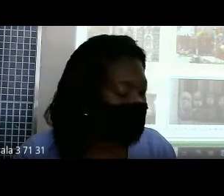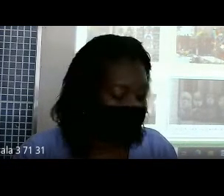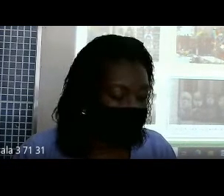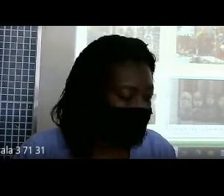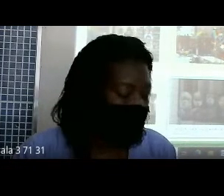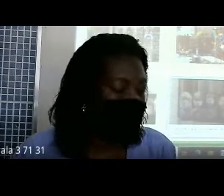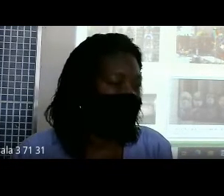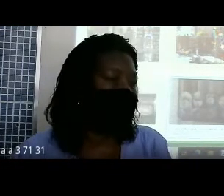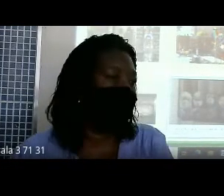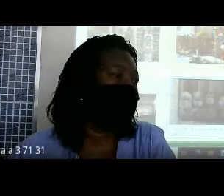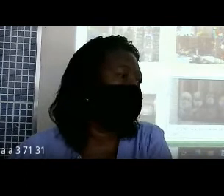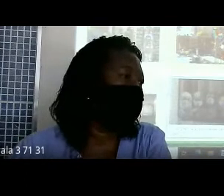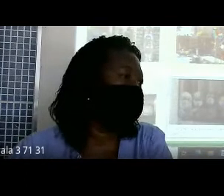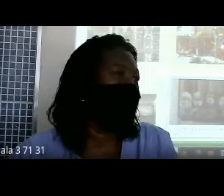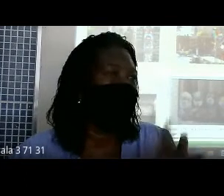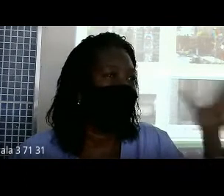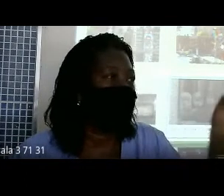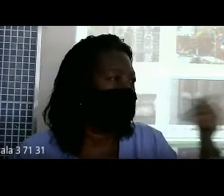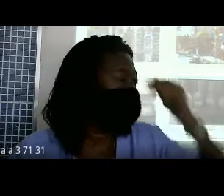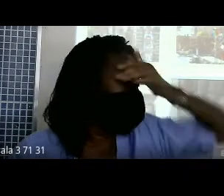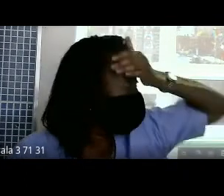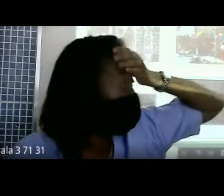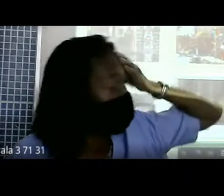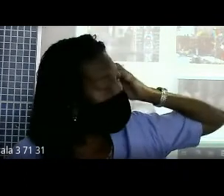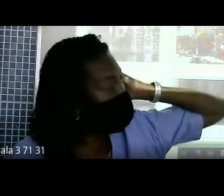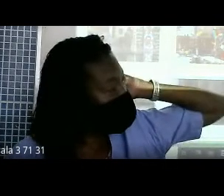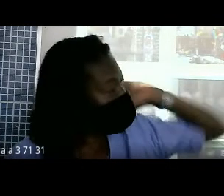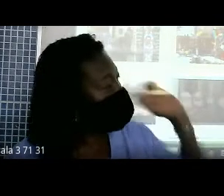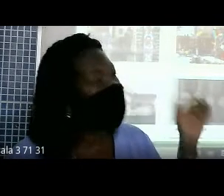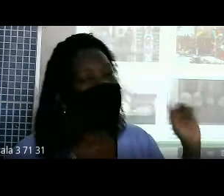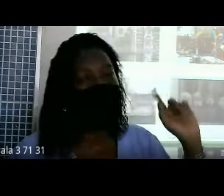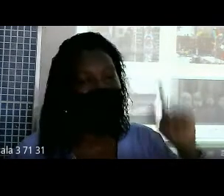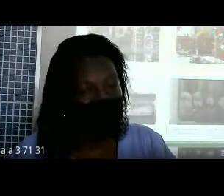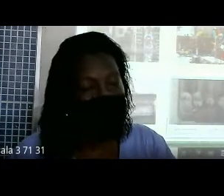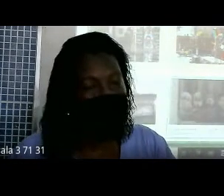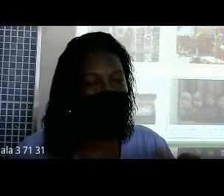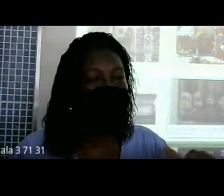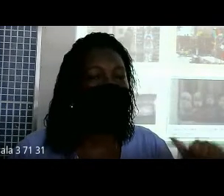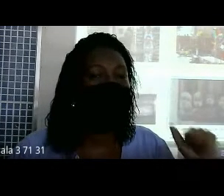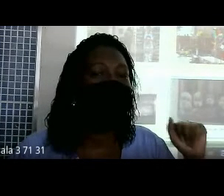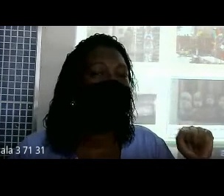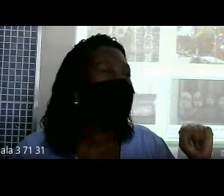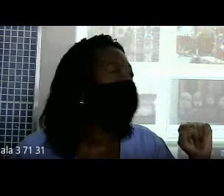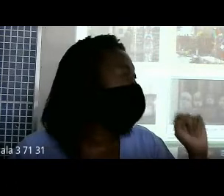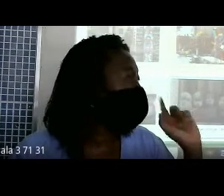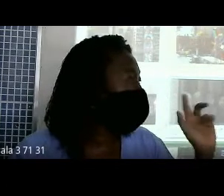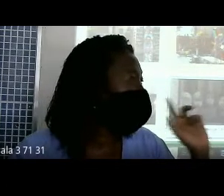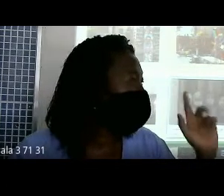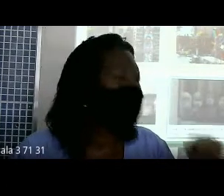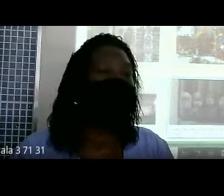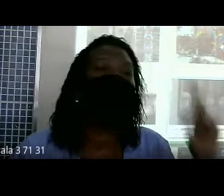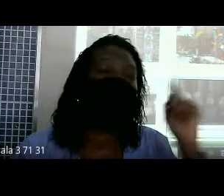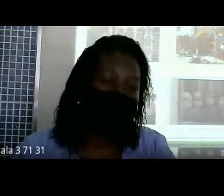grafiteiro. Inclusive, até esse assunto está sendo pertinente nas outras turmas. Sexto ano também está falando sobre esse assunto e eu